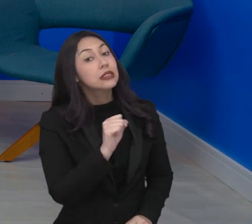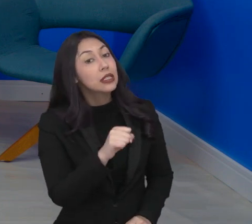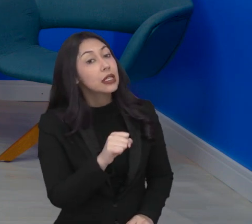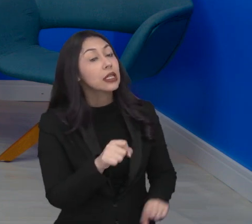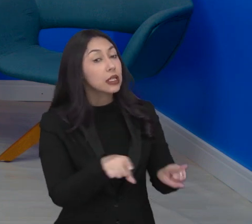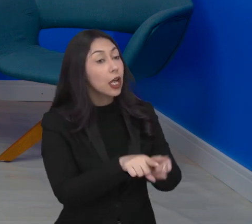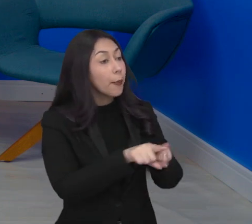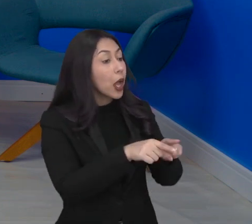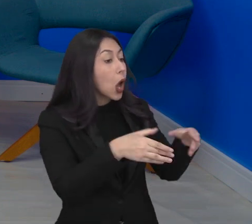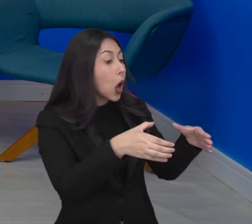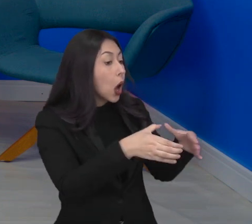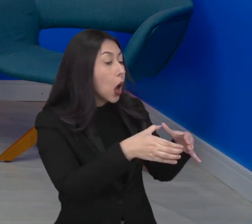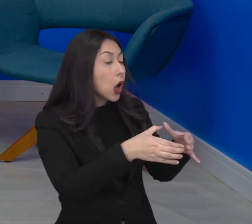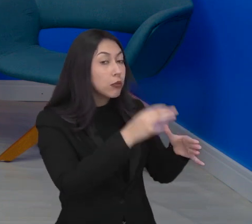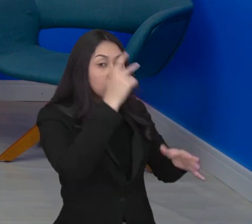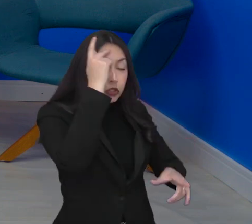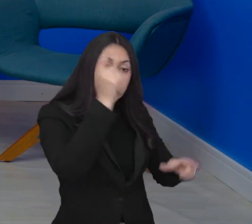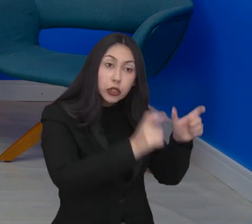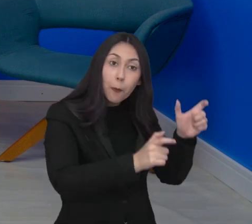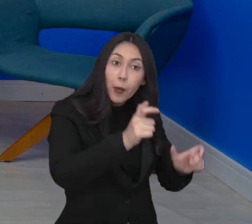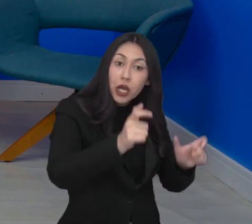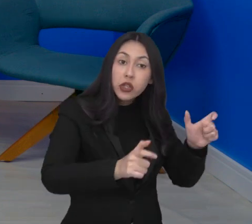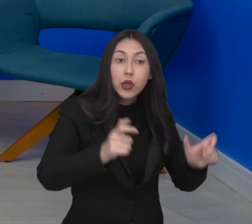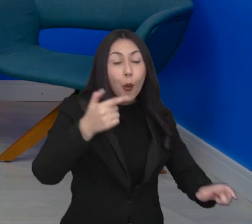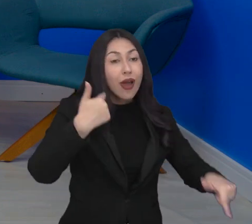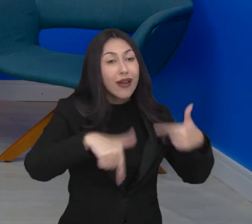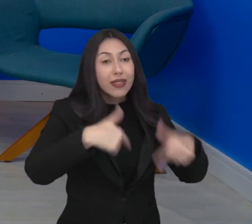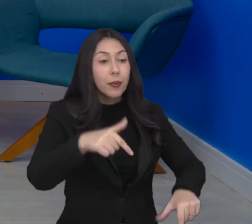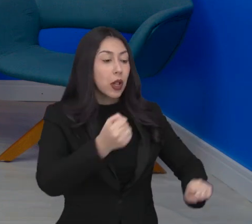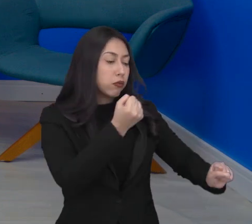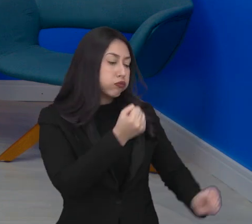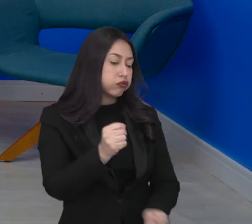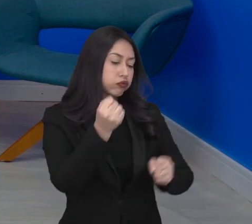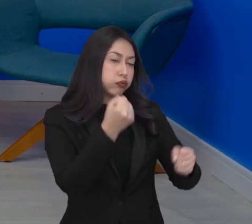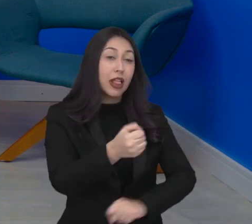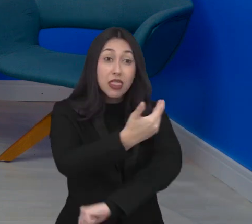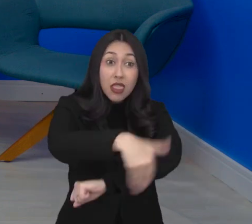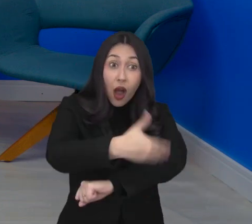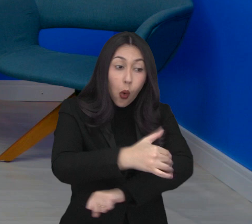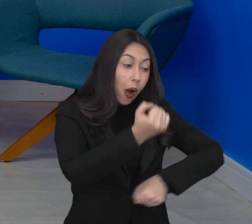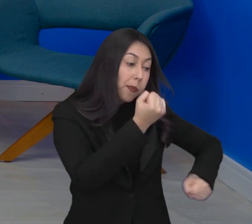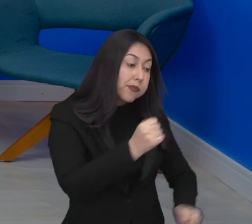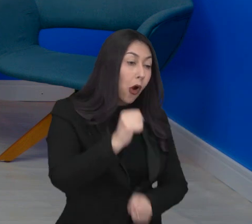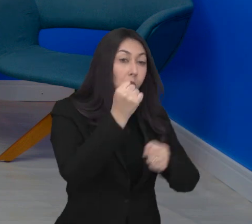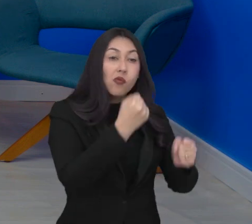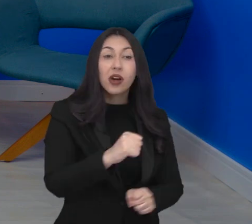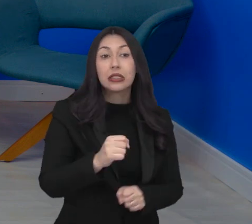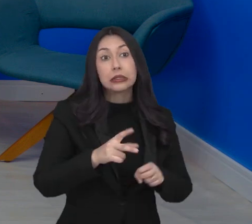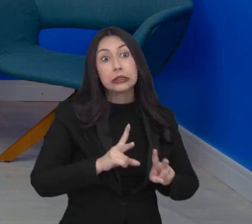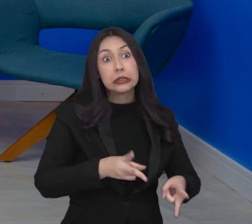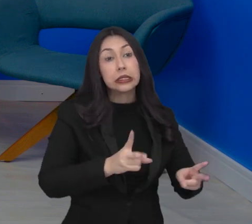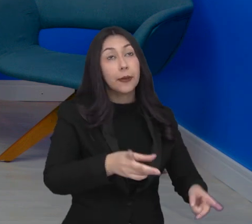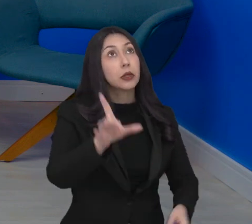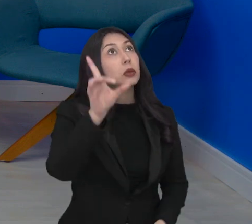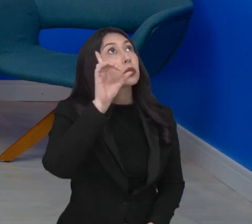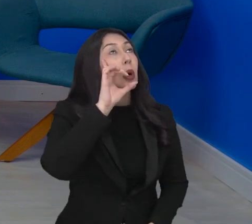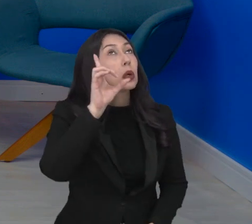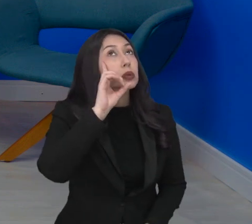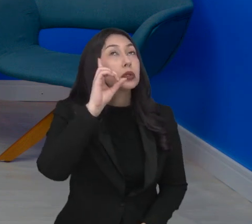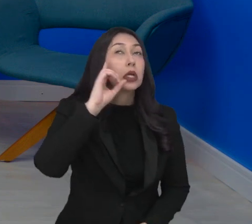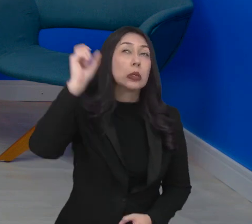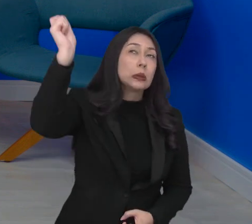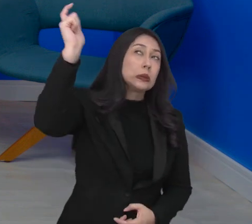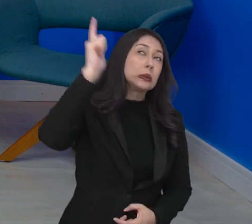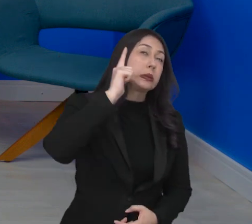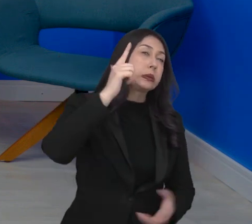ali dentro disso, né, desse contexto do trabalho diário, as pessoas que trabalham ali na limpeza das ruas, que estão expostas